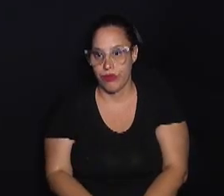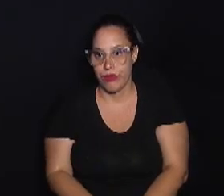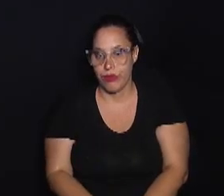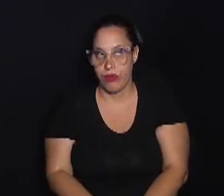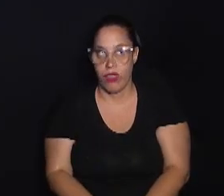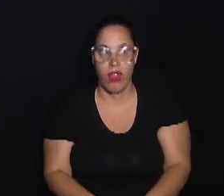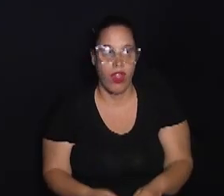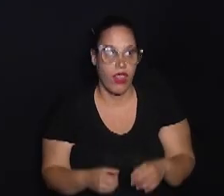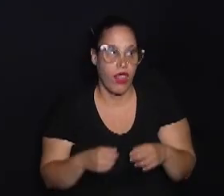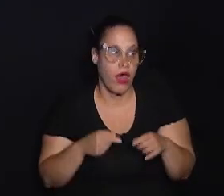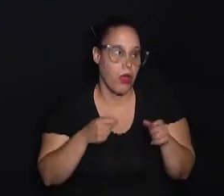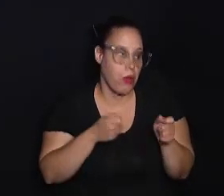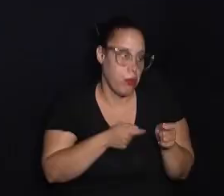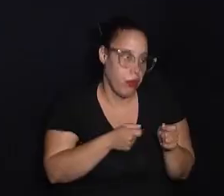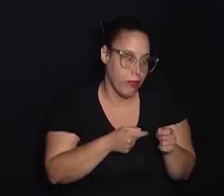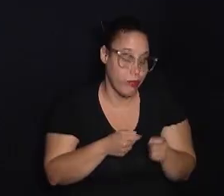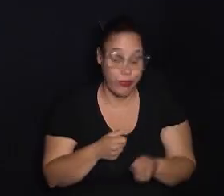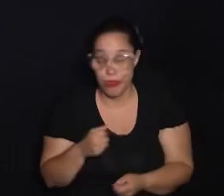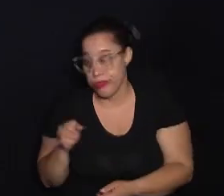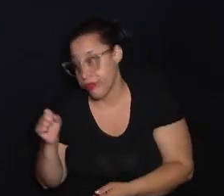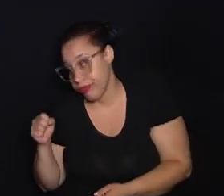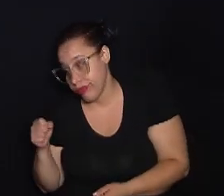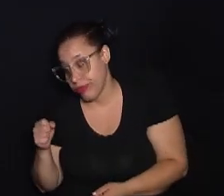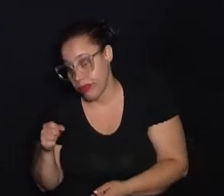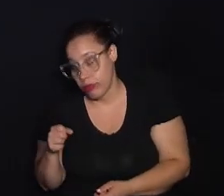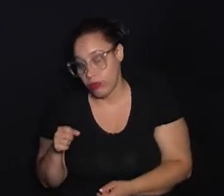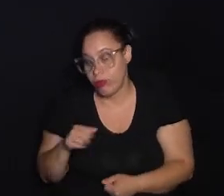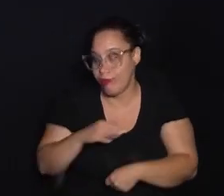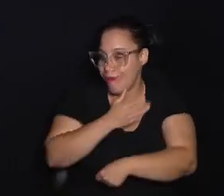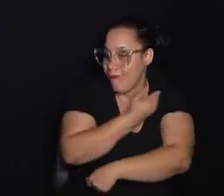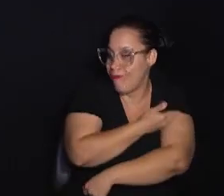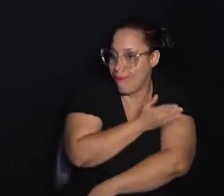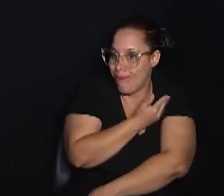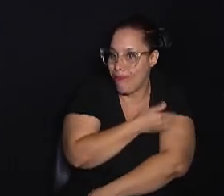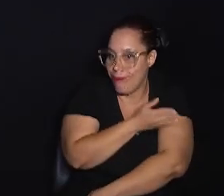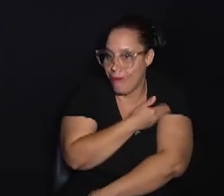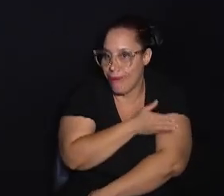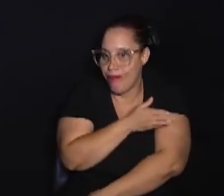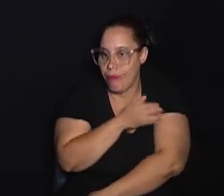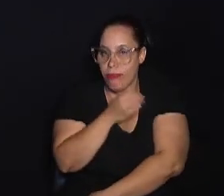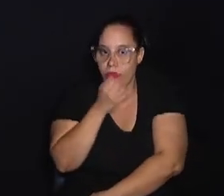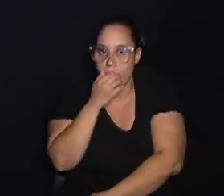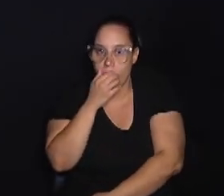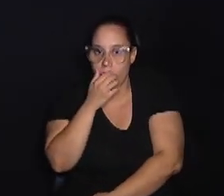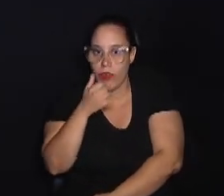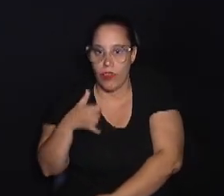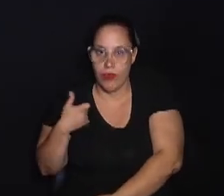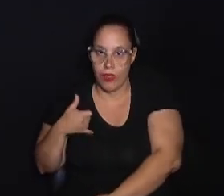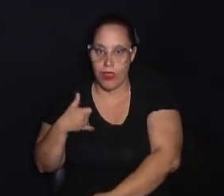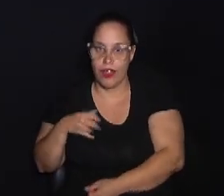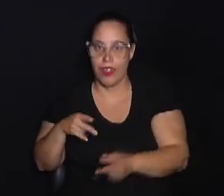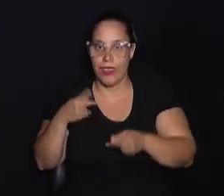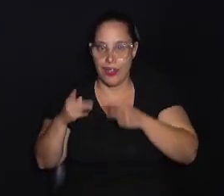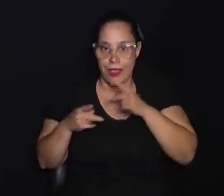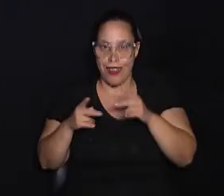ferir alguém, né? Se referir a alguém de forma preconceituosa. Quando a gente era criança, eu que já tenho uma idadezinha aí, já sou rodadinha, que nem o povo diz.